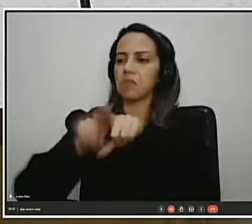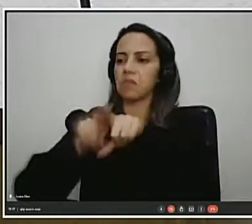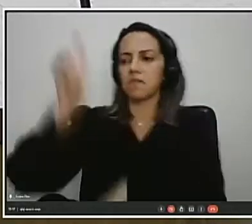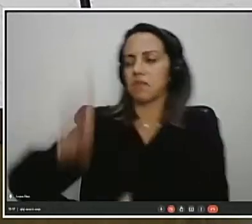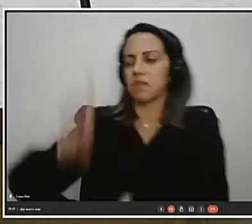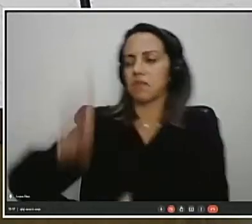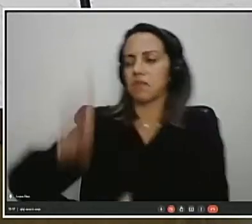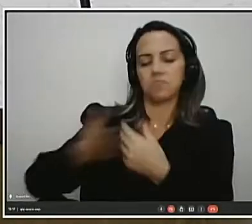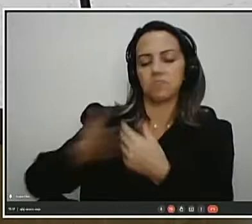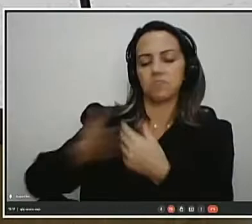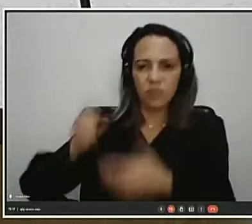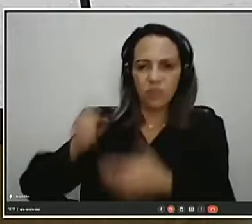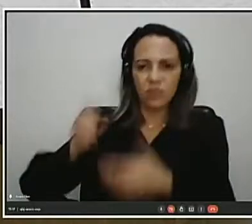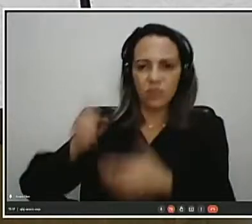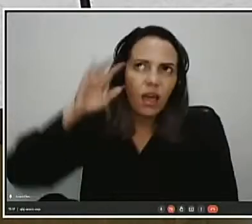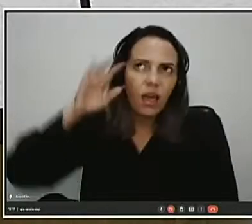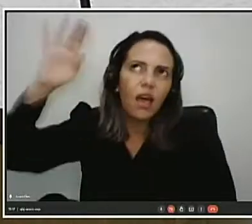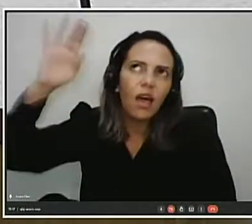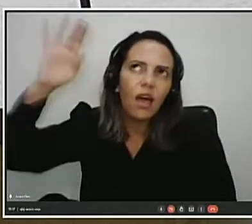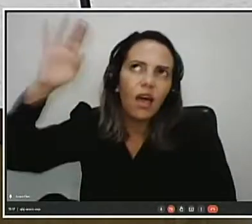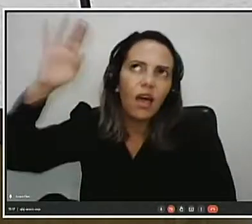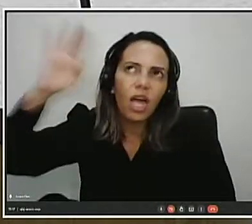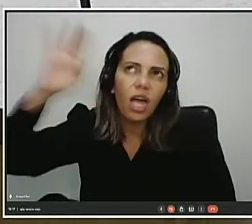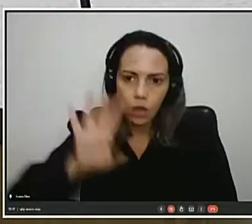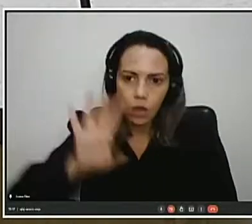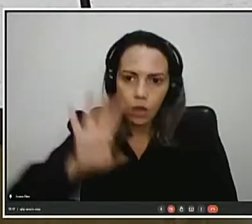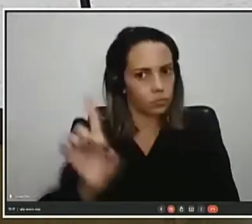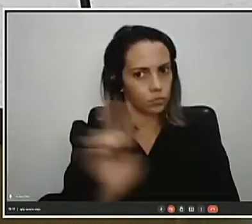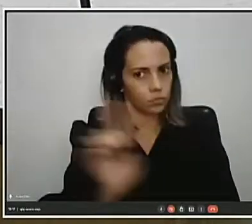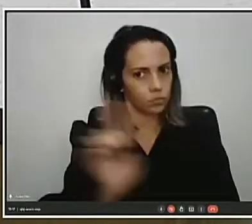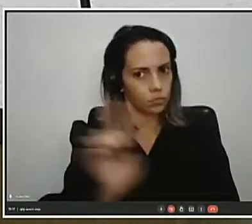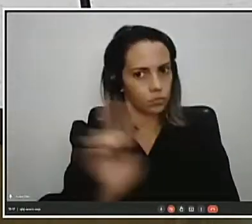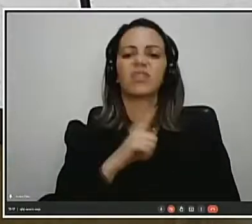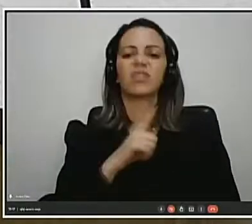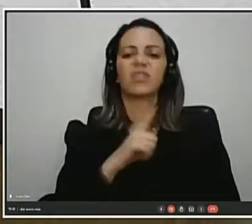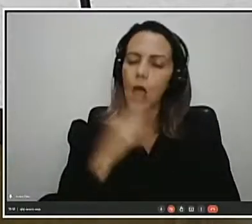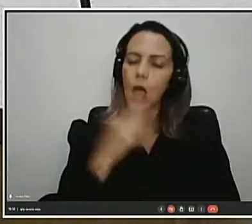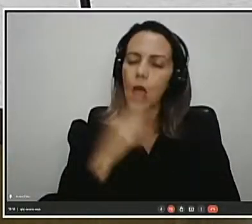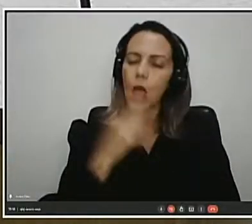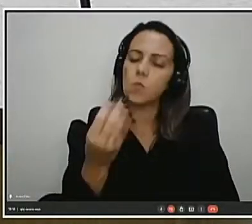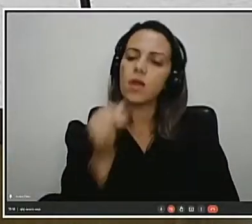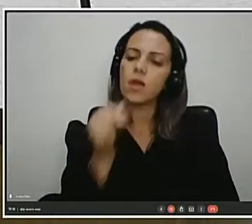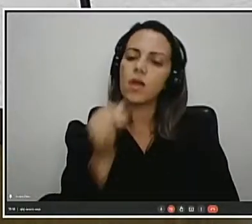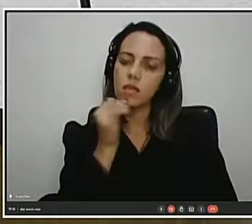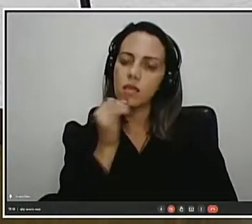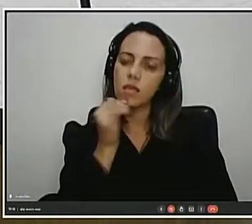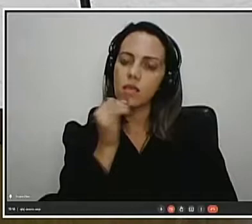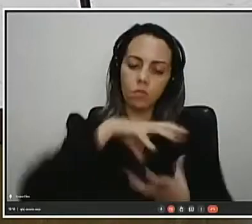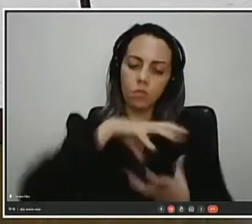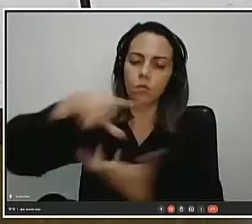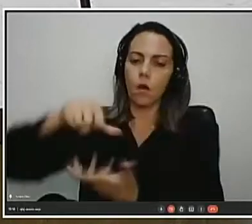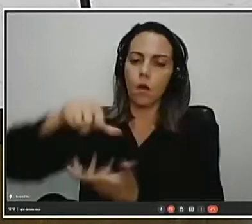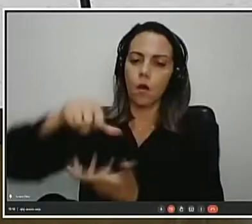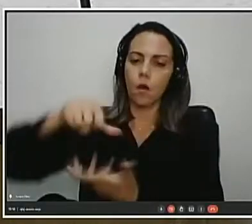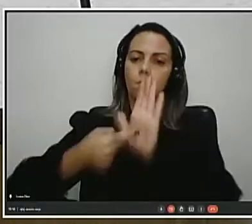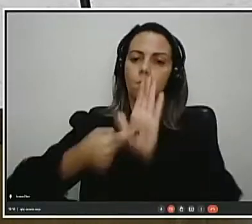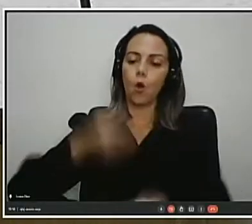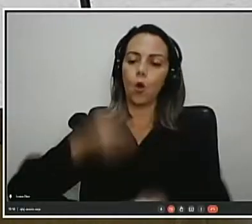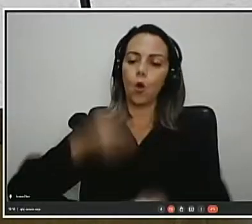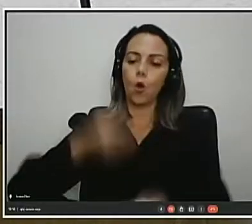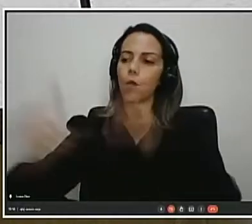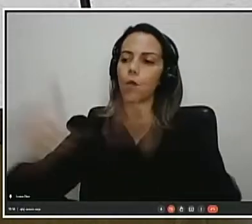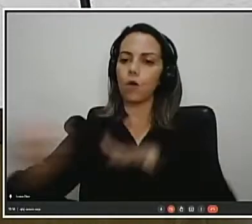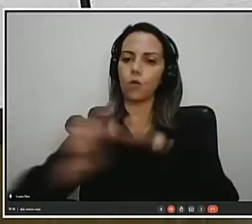Parece utopia? Não. Já temos muitos exemplos no mundo de que como a inclusão transforma a sociedade numa sociedade